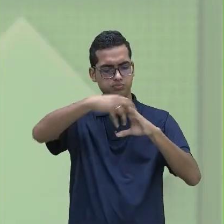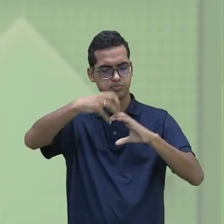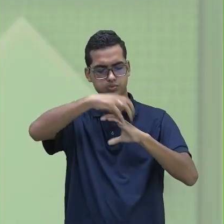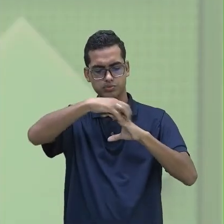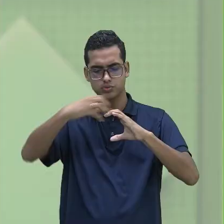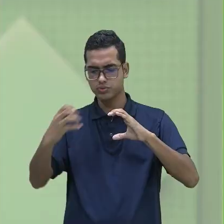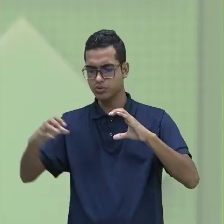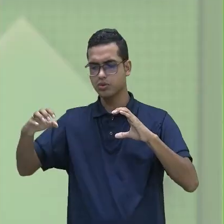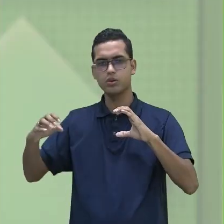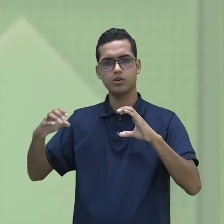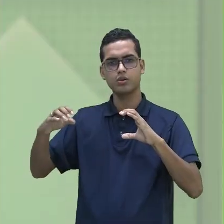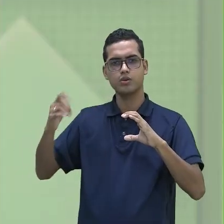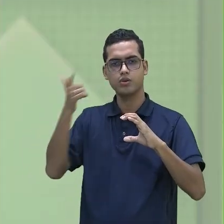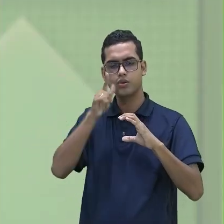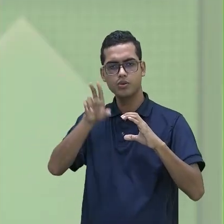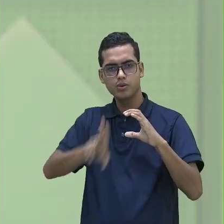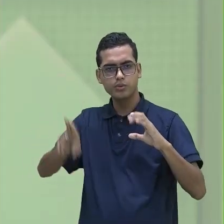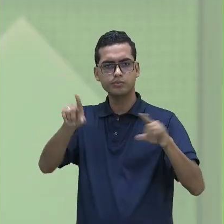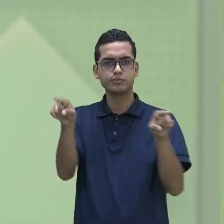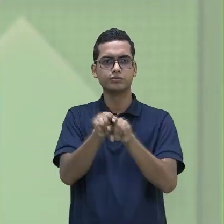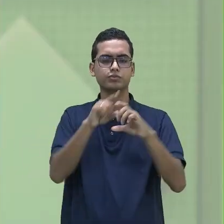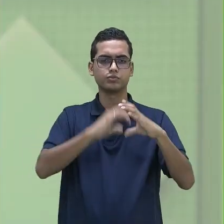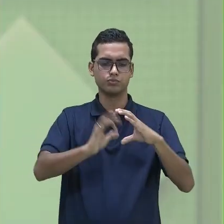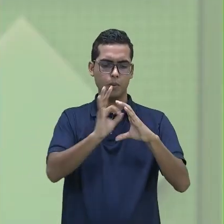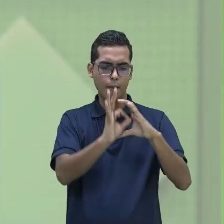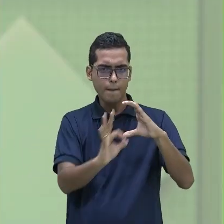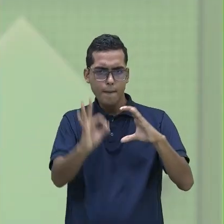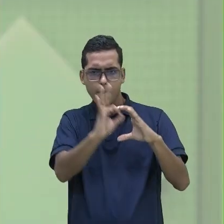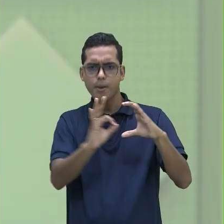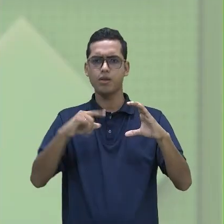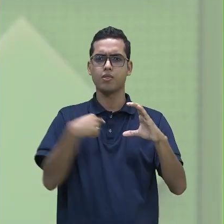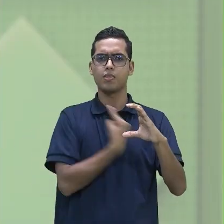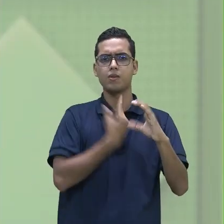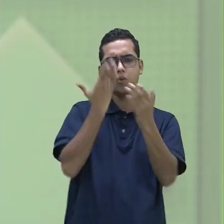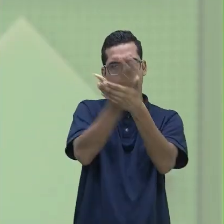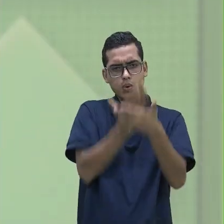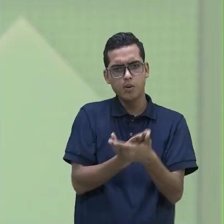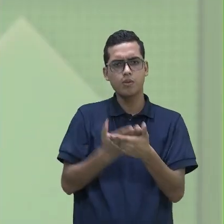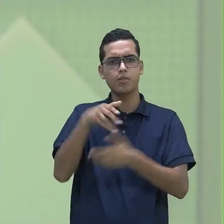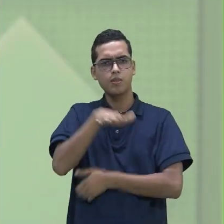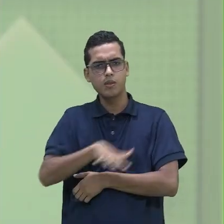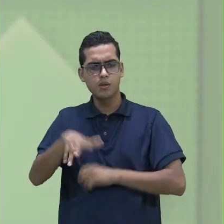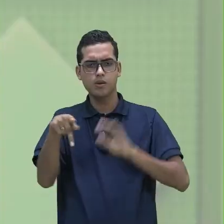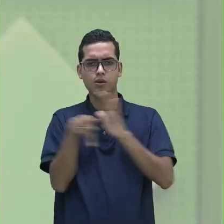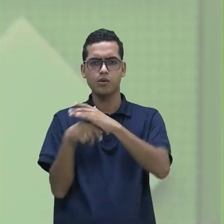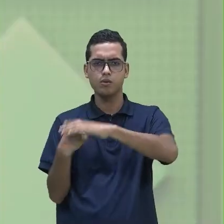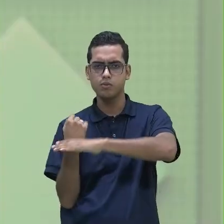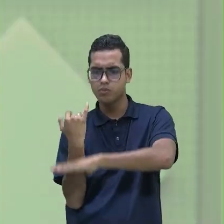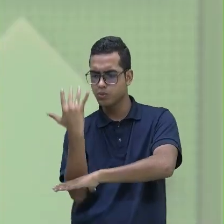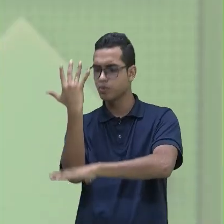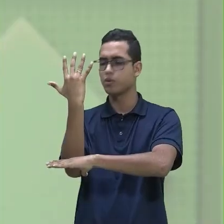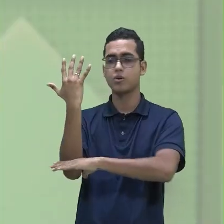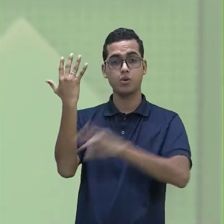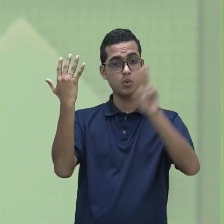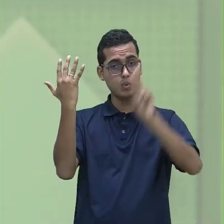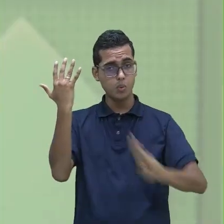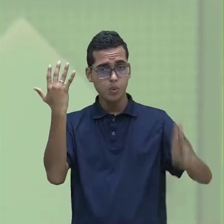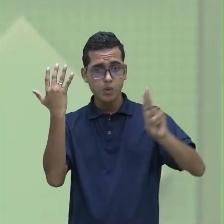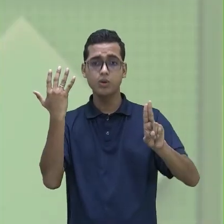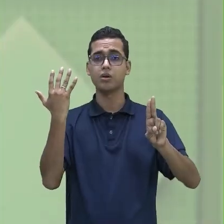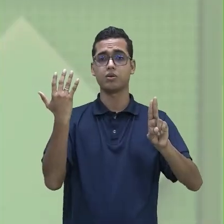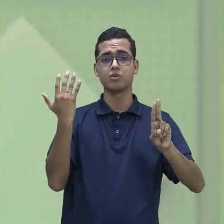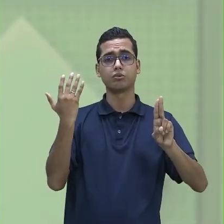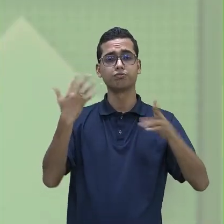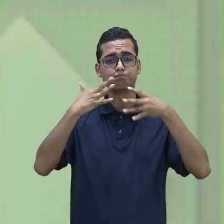sementes, nós comentamos, enfim, de várias partes da planta que elas são utilizadas de